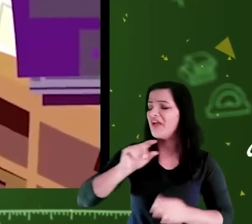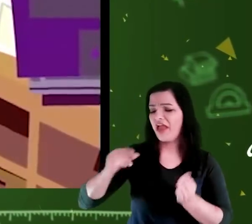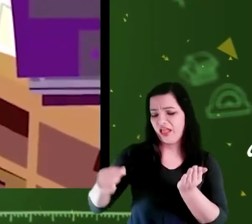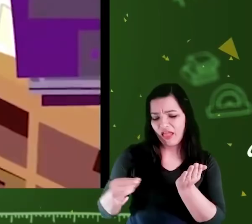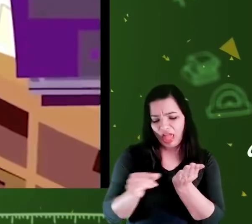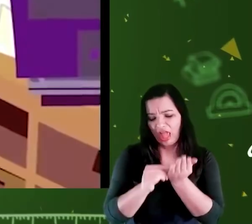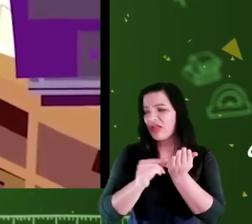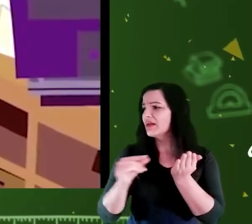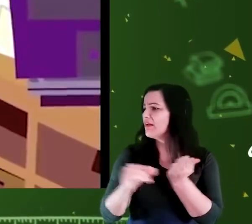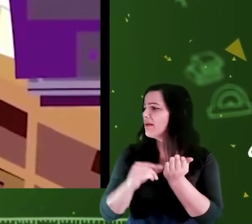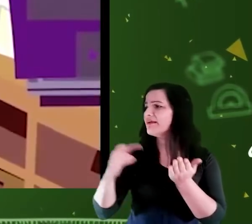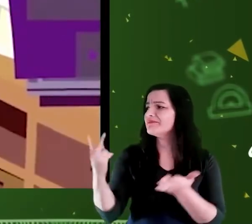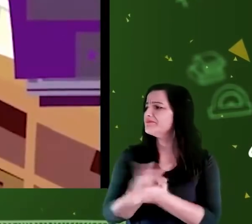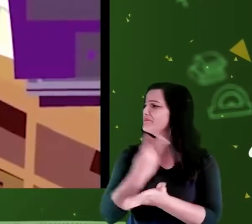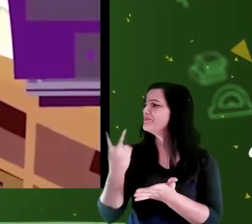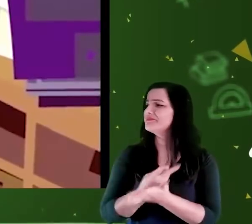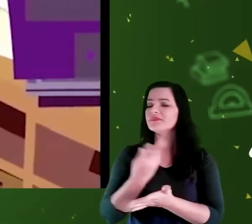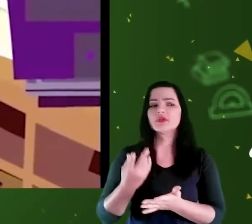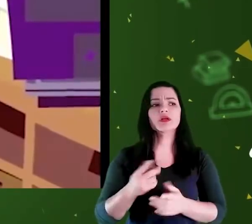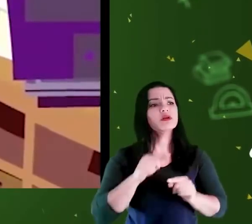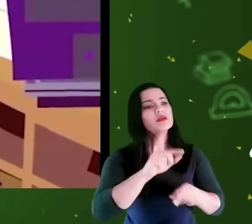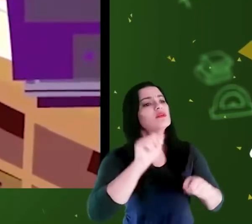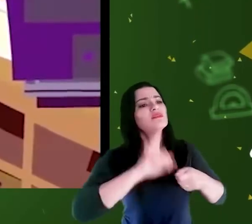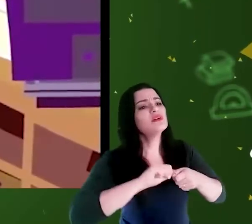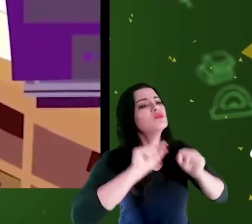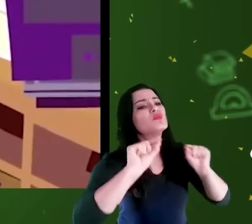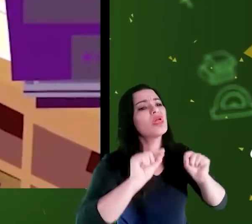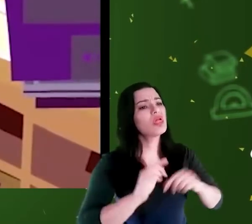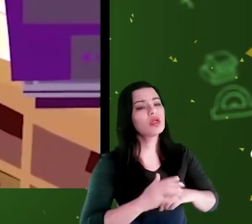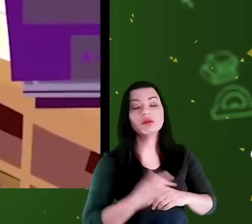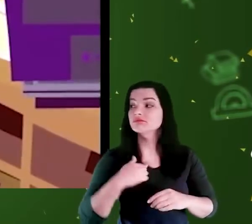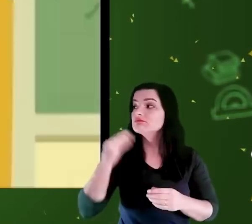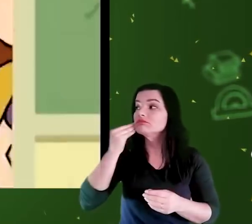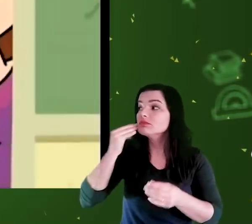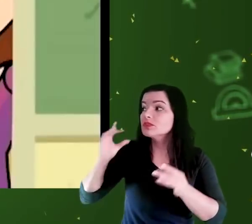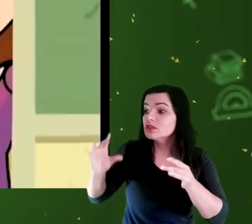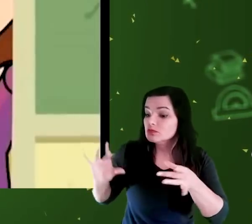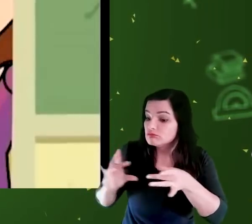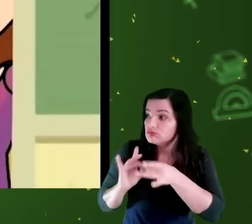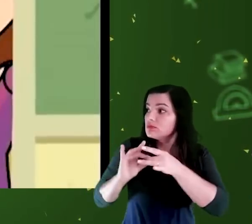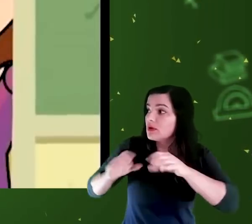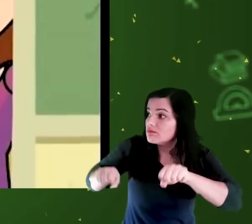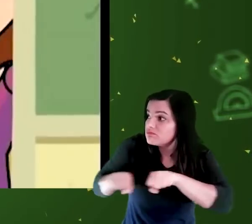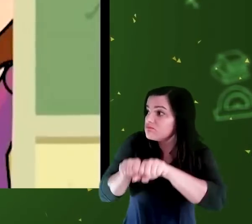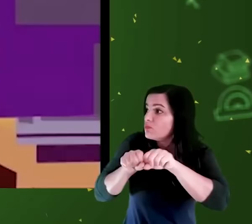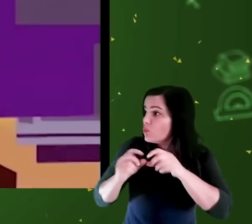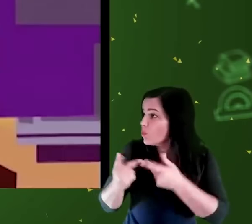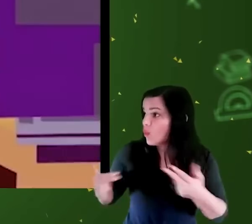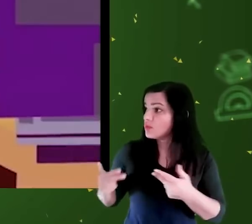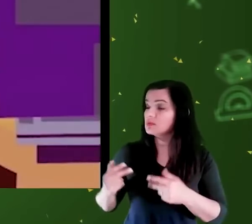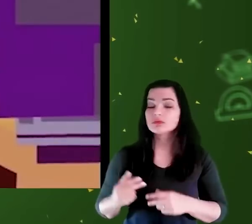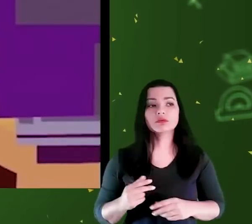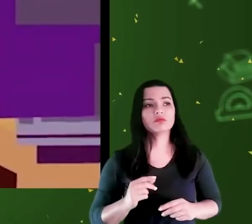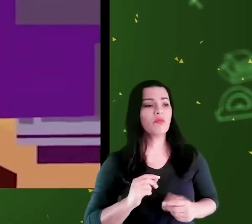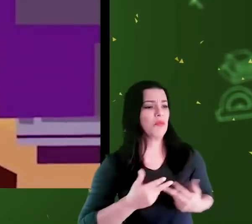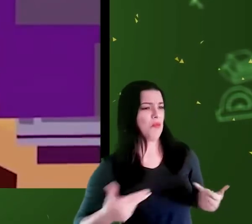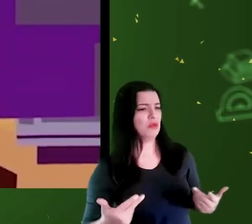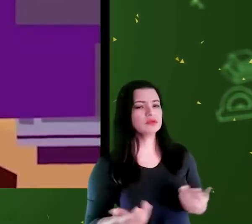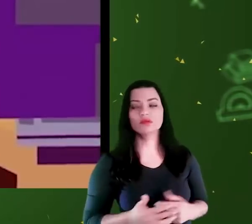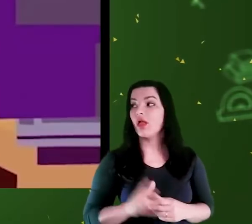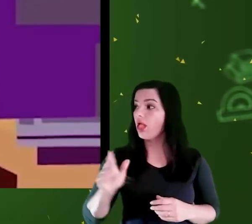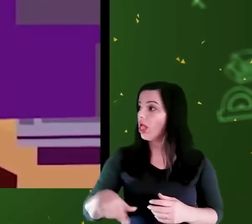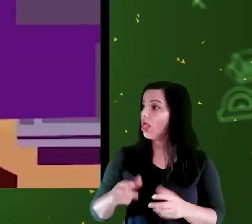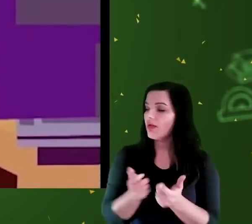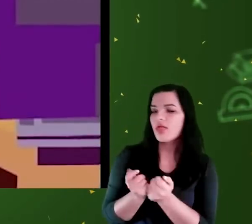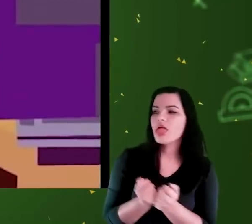certa. Mas o que você está fazendo aí, afinal? Tô tentando conectar uma coisa aqui. Uma coisa. É um videogame novo, bem